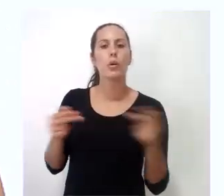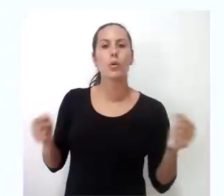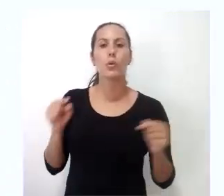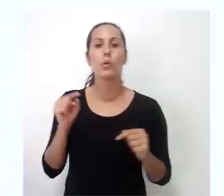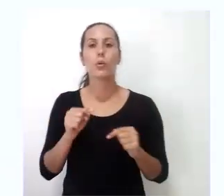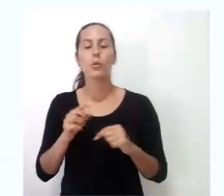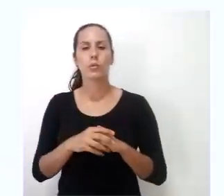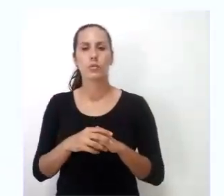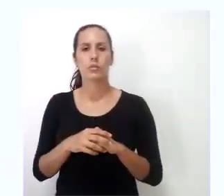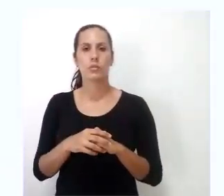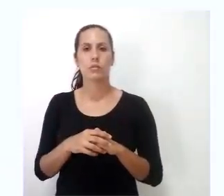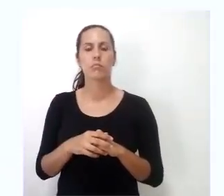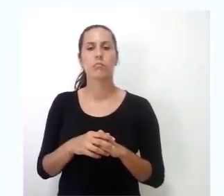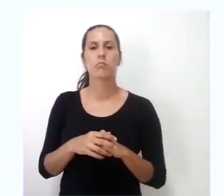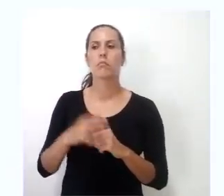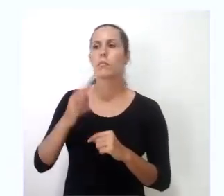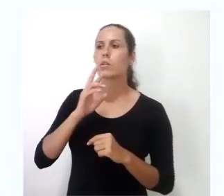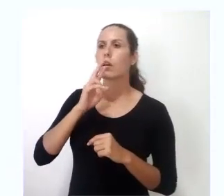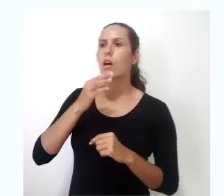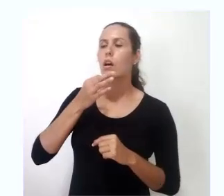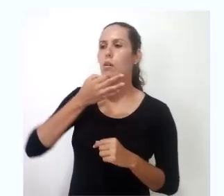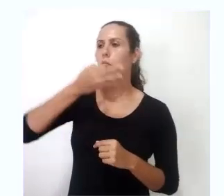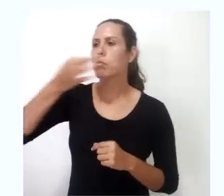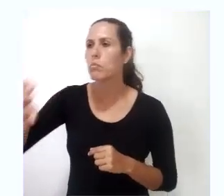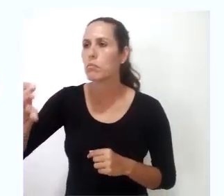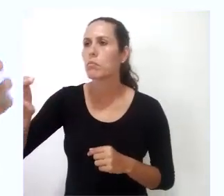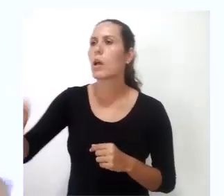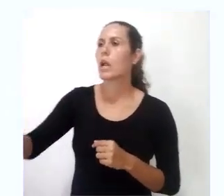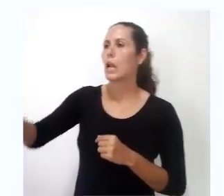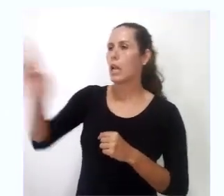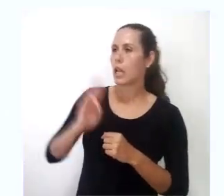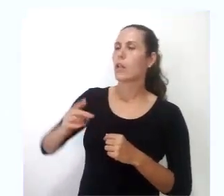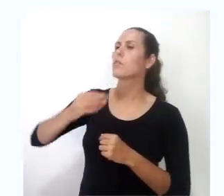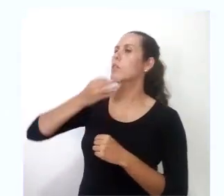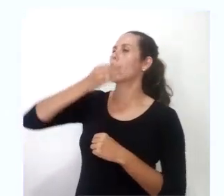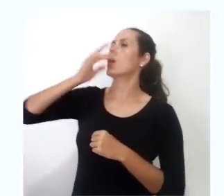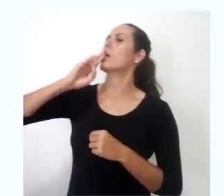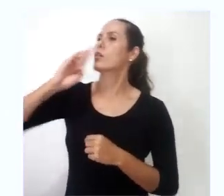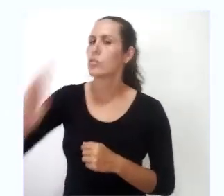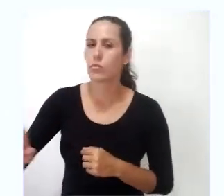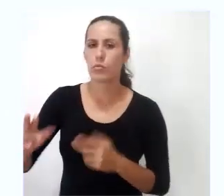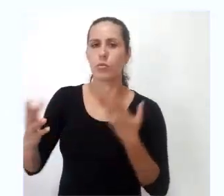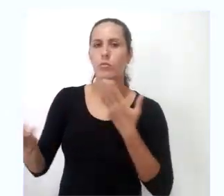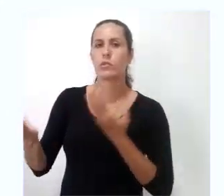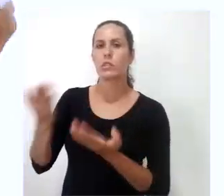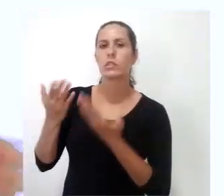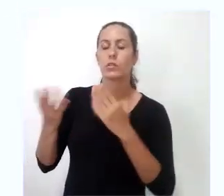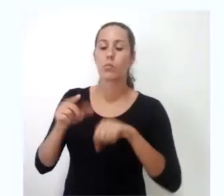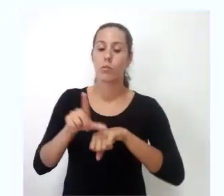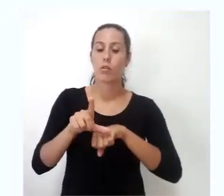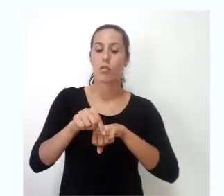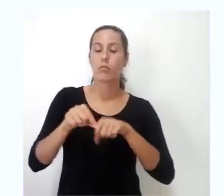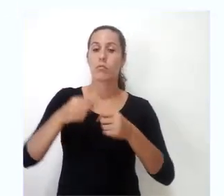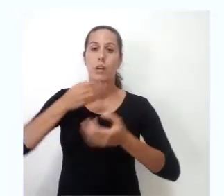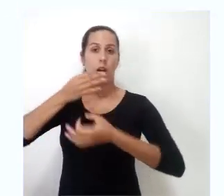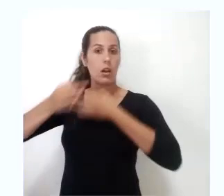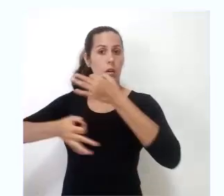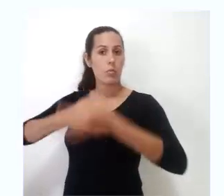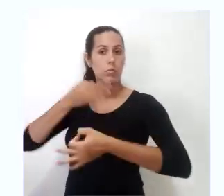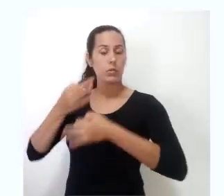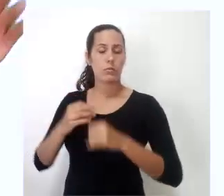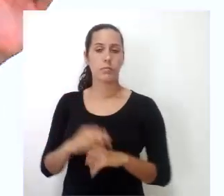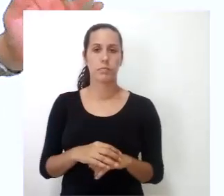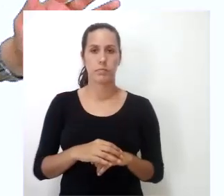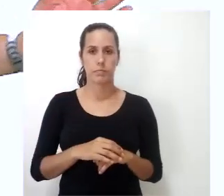determinado ponto, ver a contra-argumentação. Então, fundamentar o seu texto, a questão da